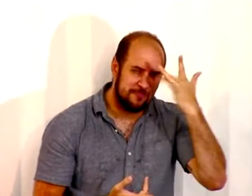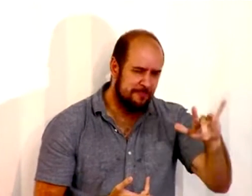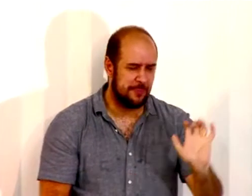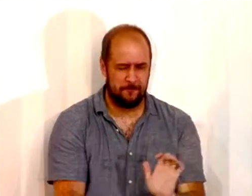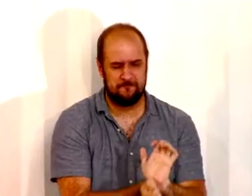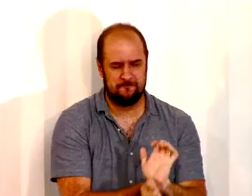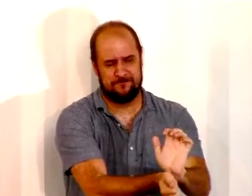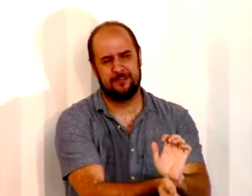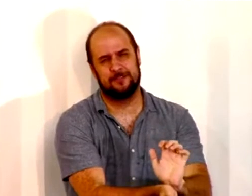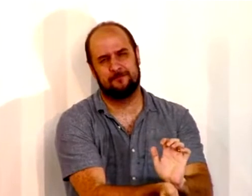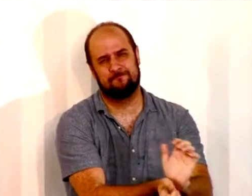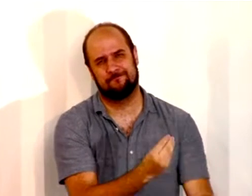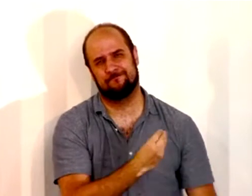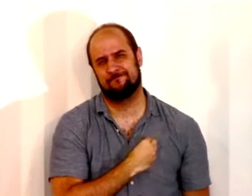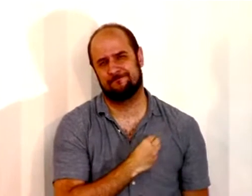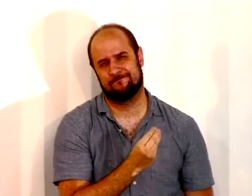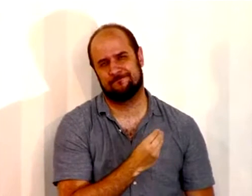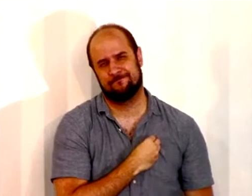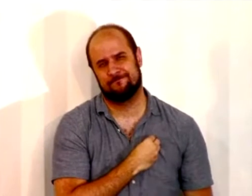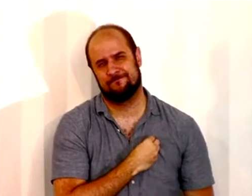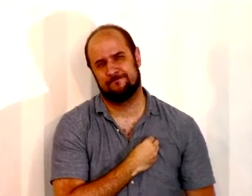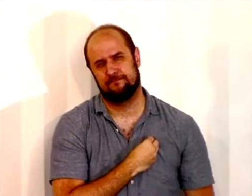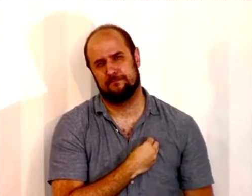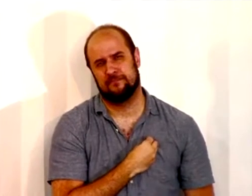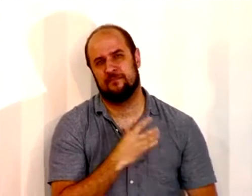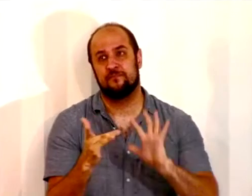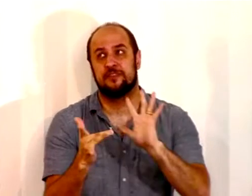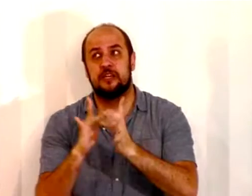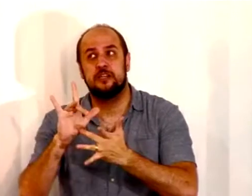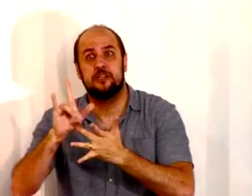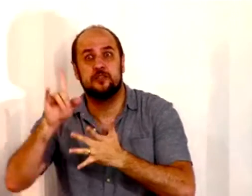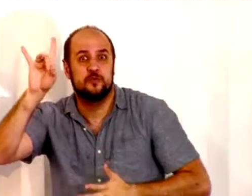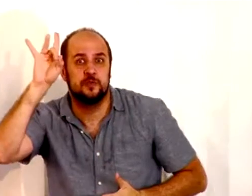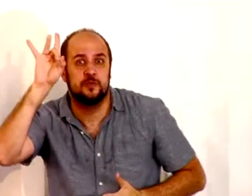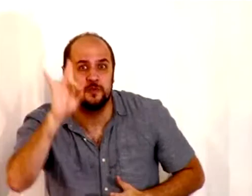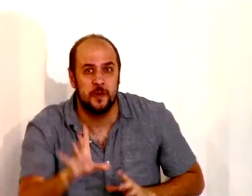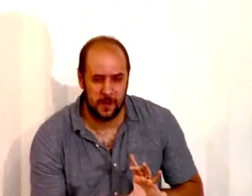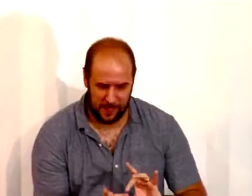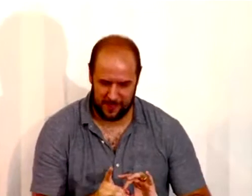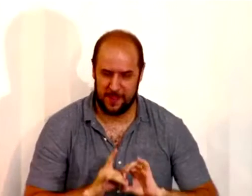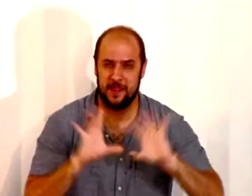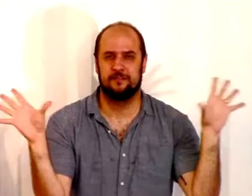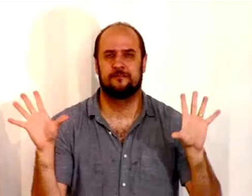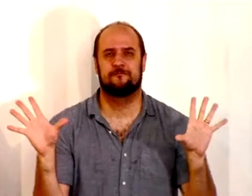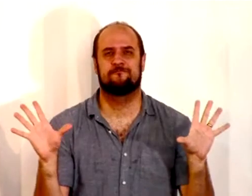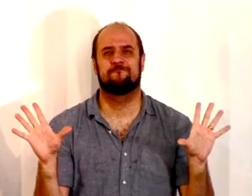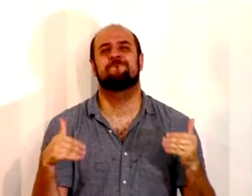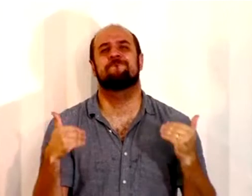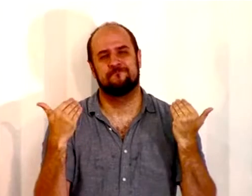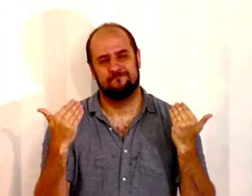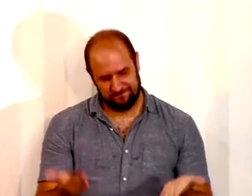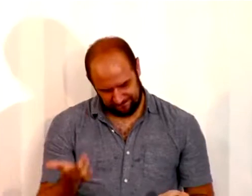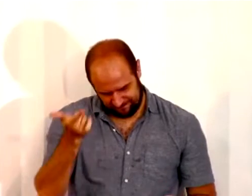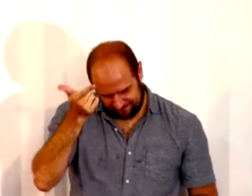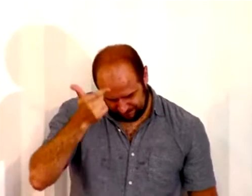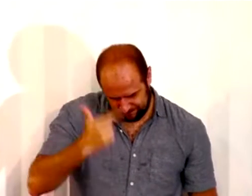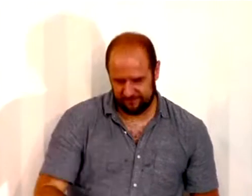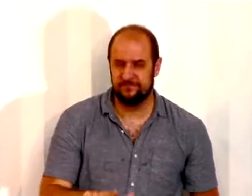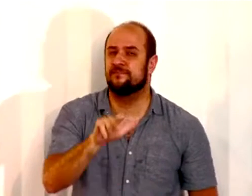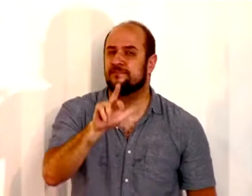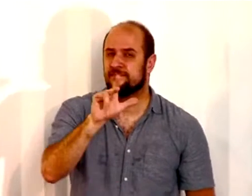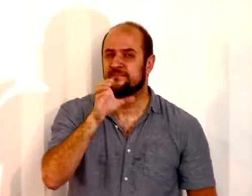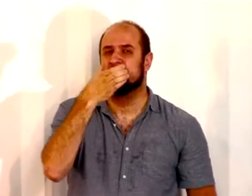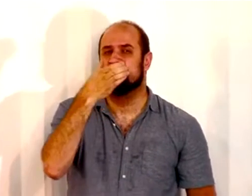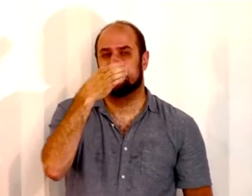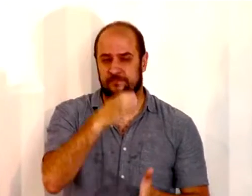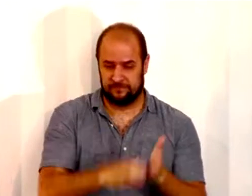de morte, de escravidão. Jesus vem e nos liberta. E aí sim, mais uma vez, como já tinha acontecido lá no capítulo